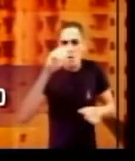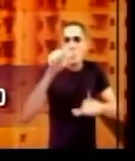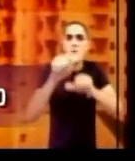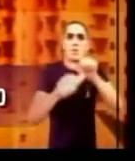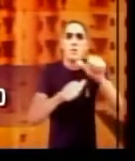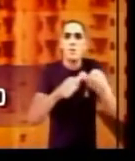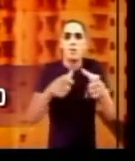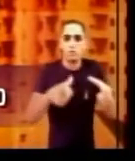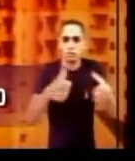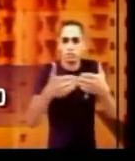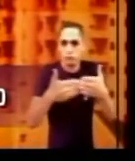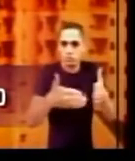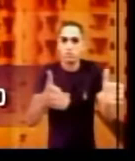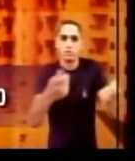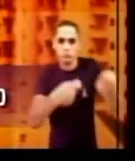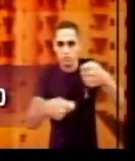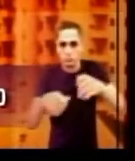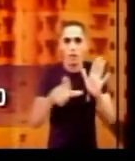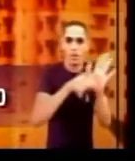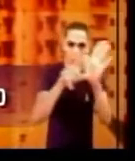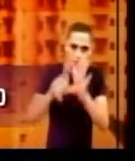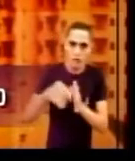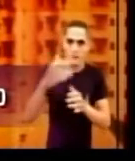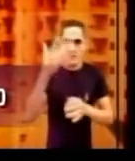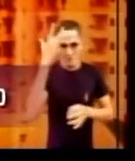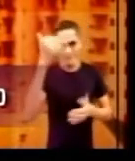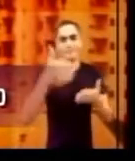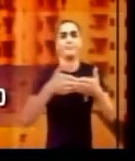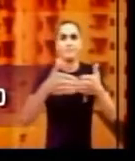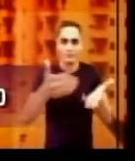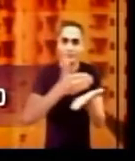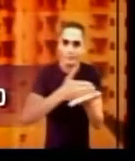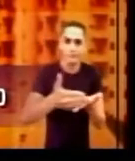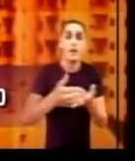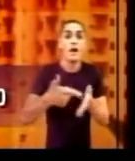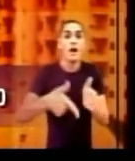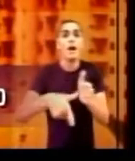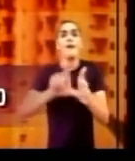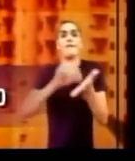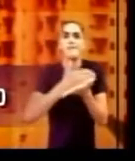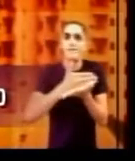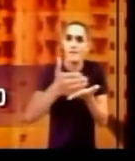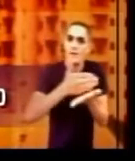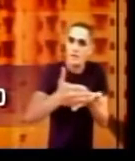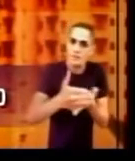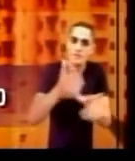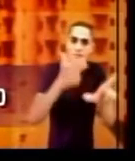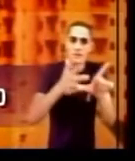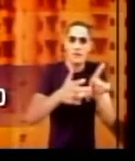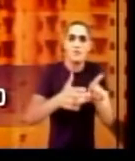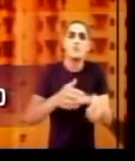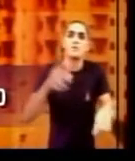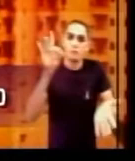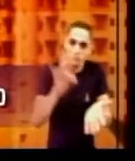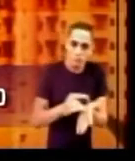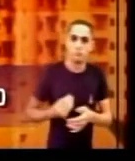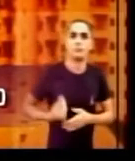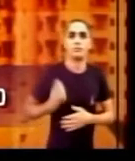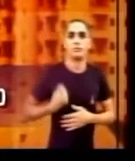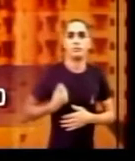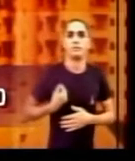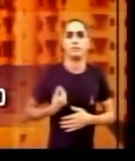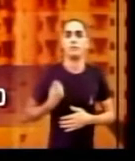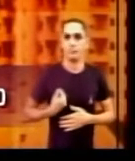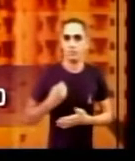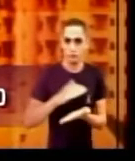alguns setores comerciais a partir de amanhã. Antes de darmos início, eu gostaria de registrar e agradecer a presença